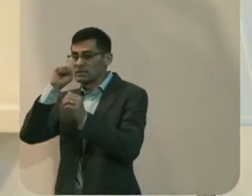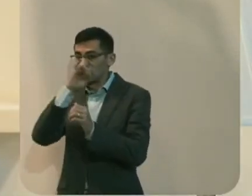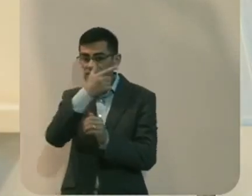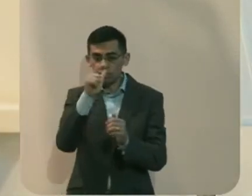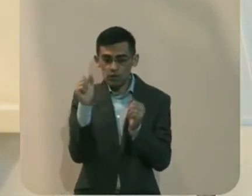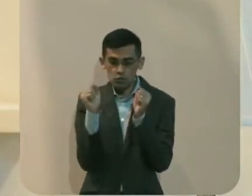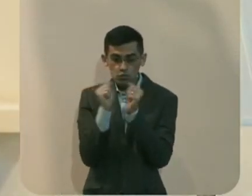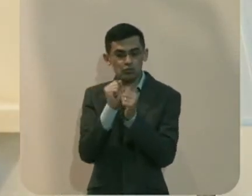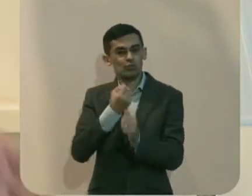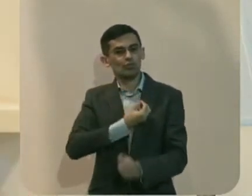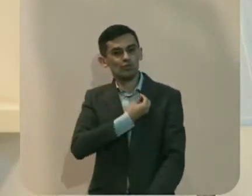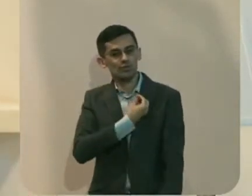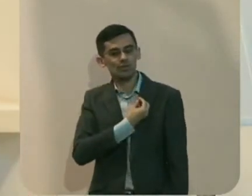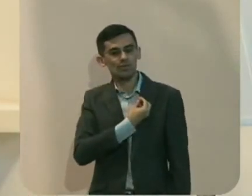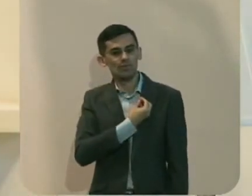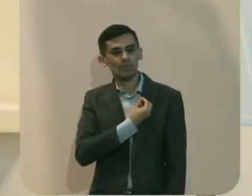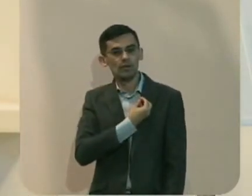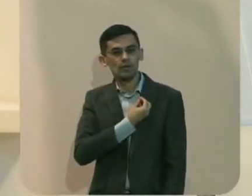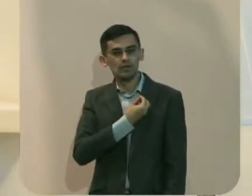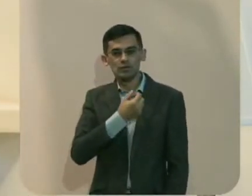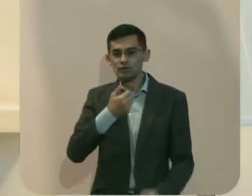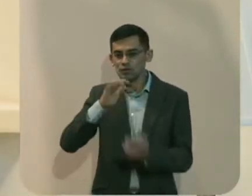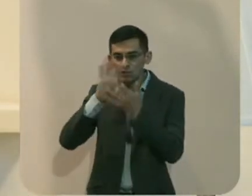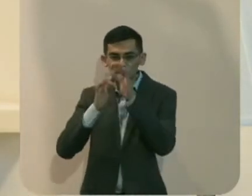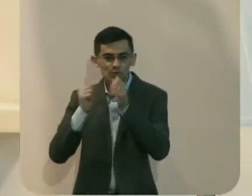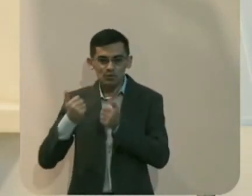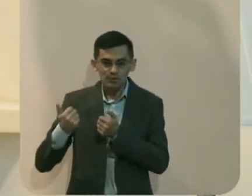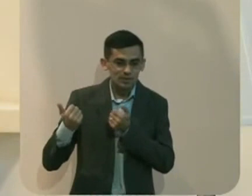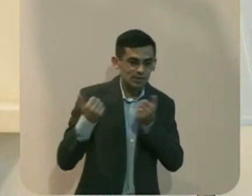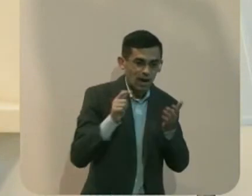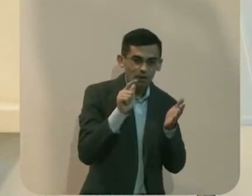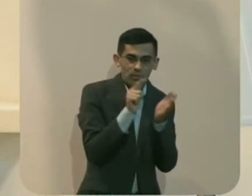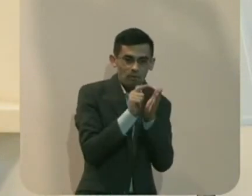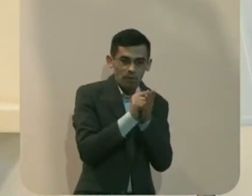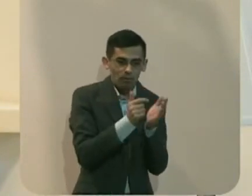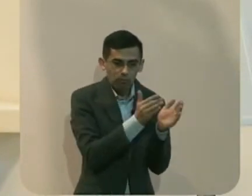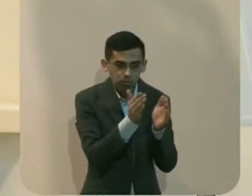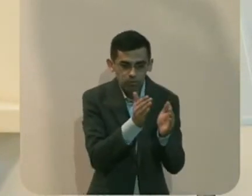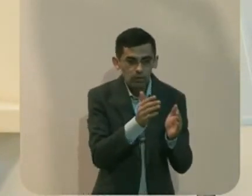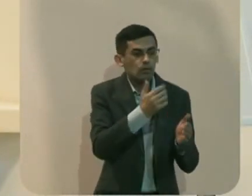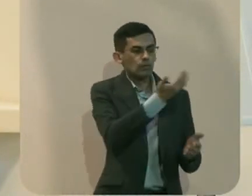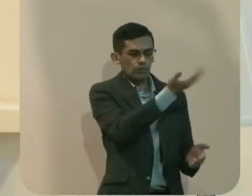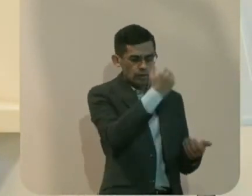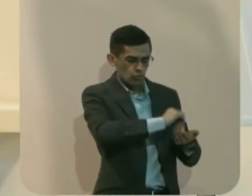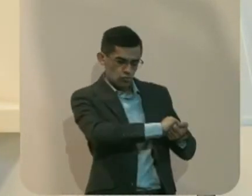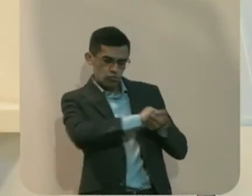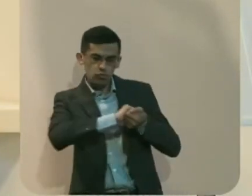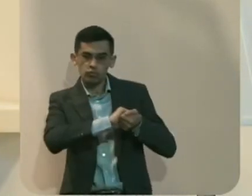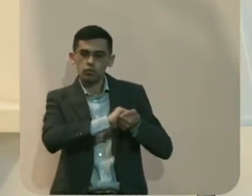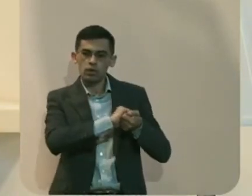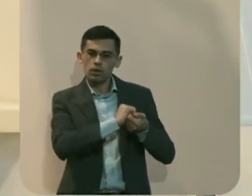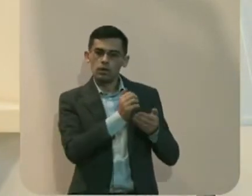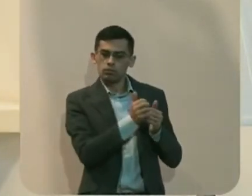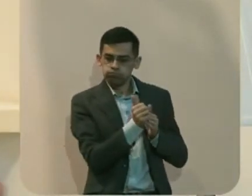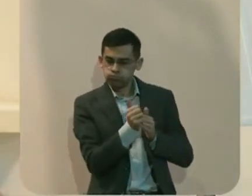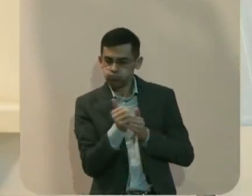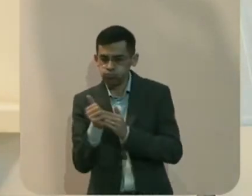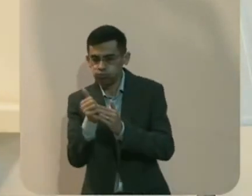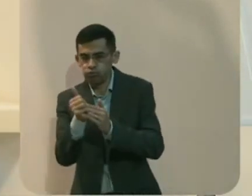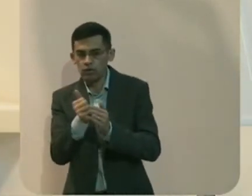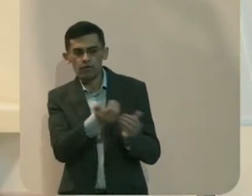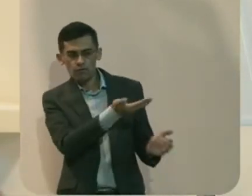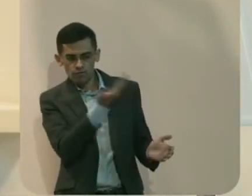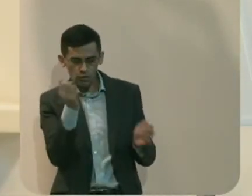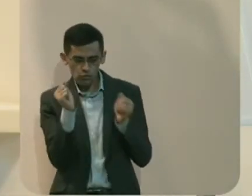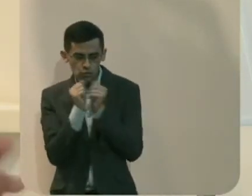Sabe, Jesus não quer te dar um mapa, Ele quer segurar na tua mão e dizer, vem comigo, filho, vem comigo para a tenda